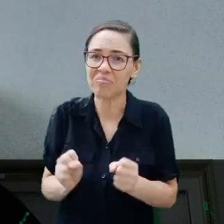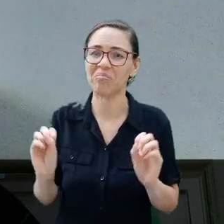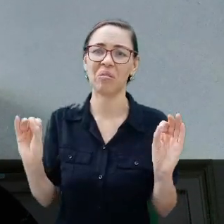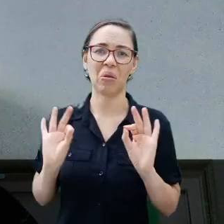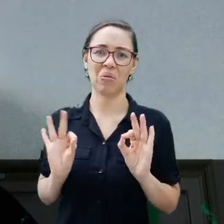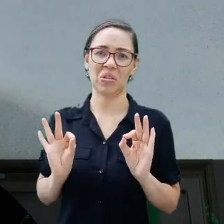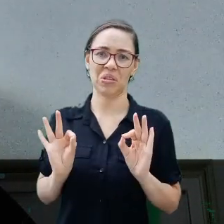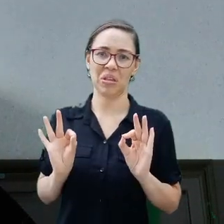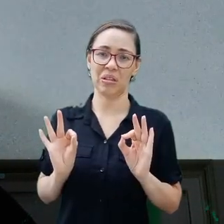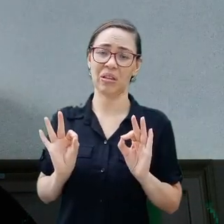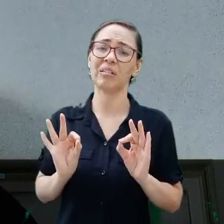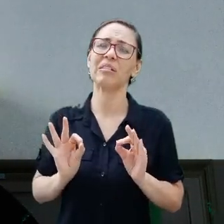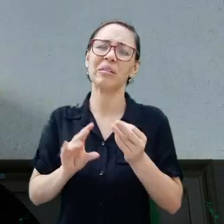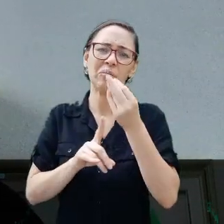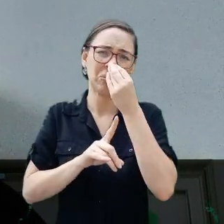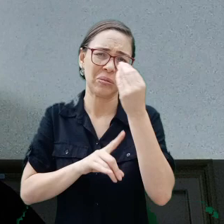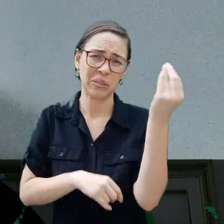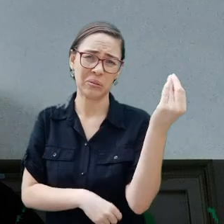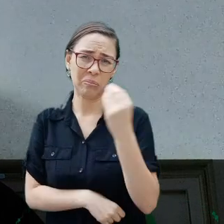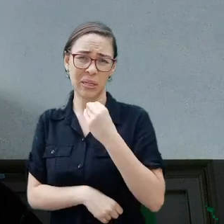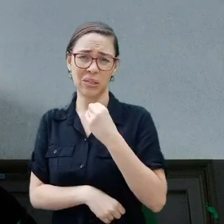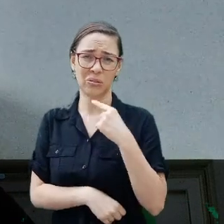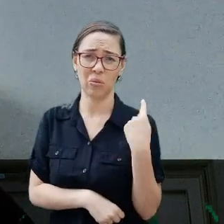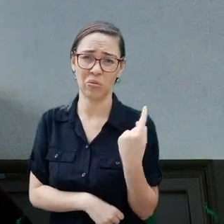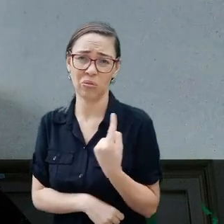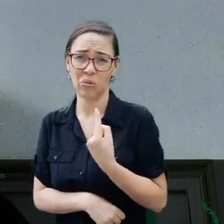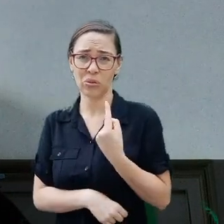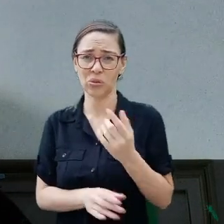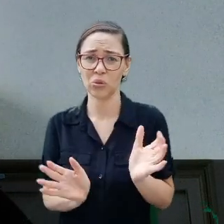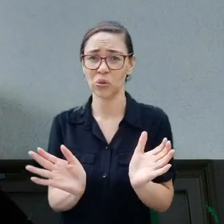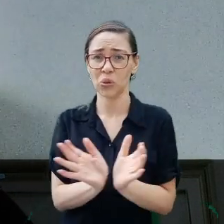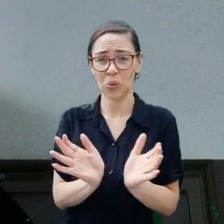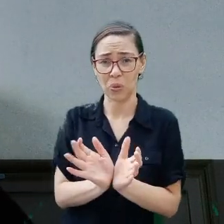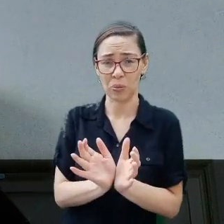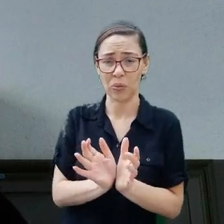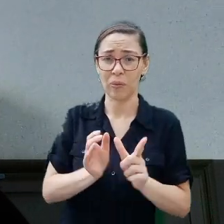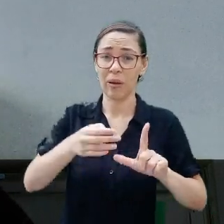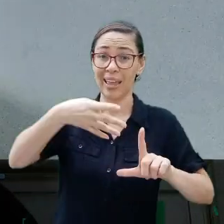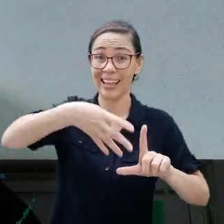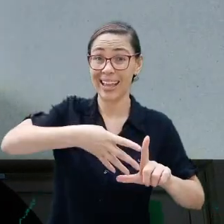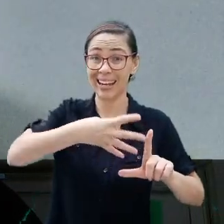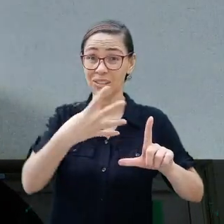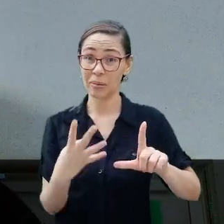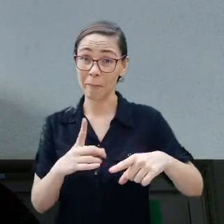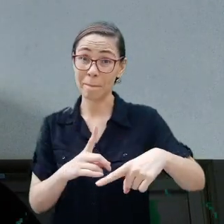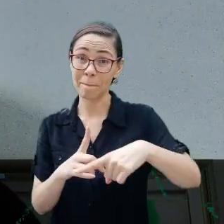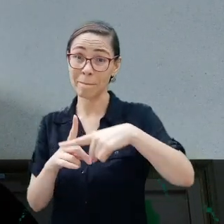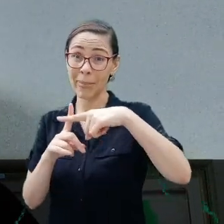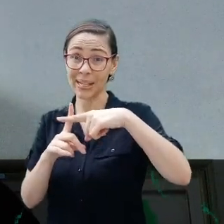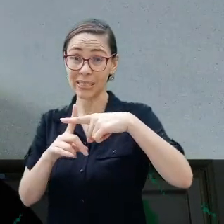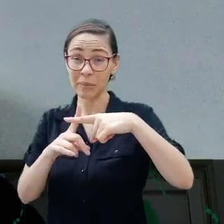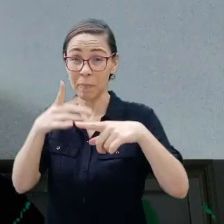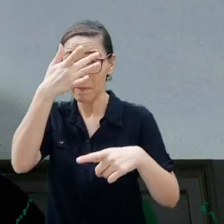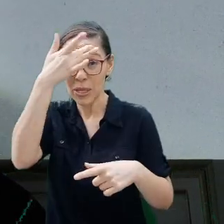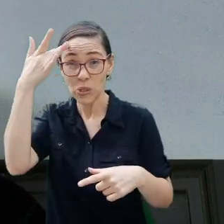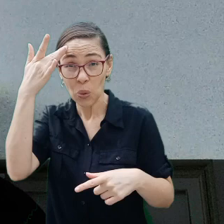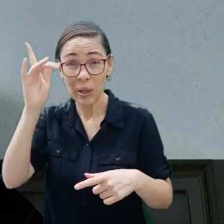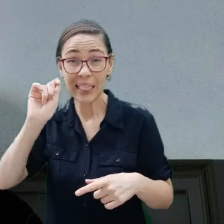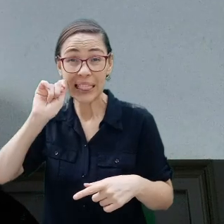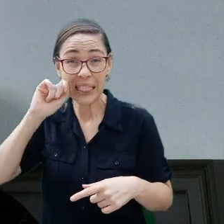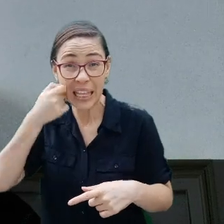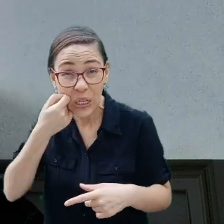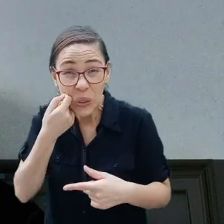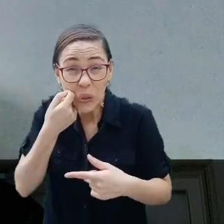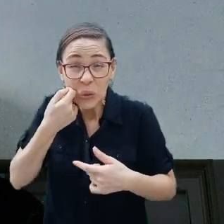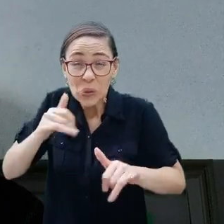vulnerabilização social, preconceito, opressão que estamos submetidos. Ser LGBT negra e negro